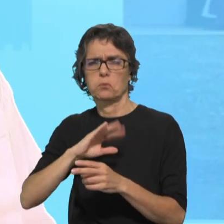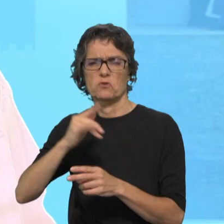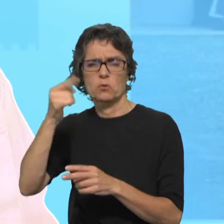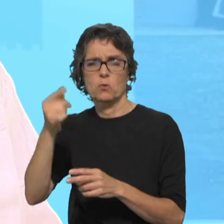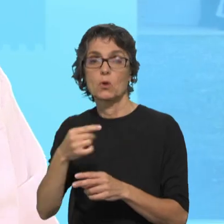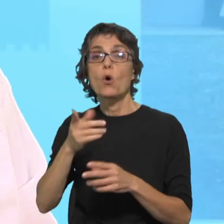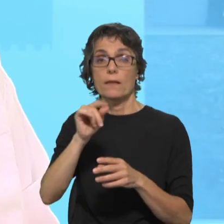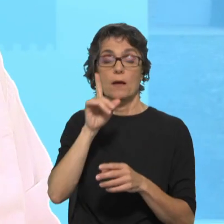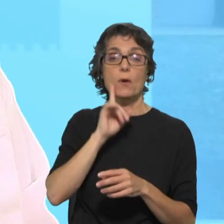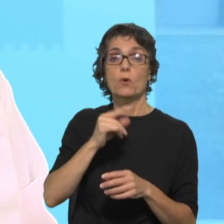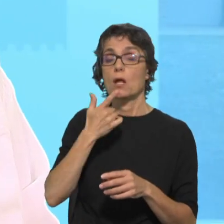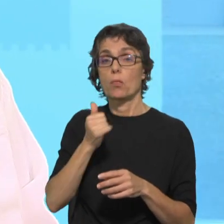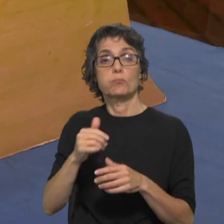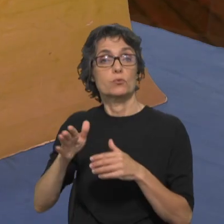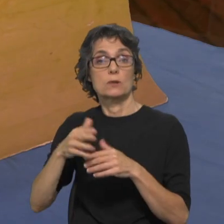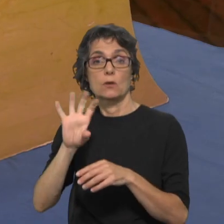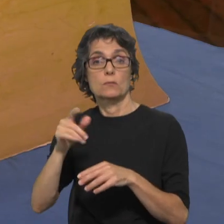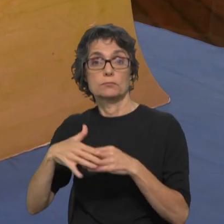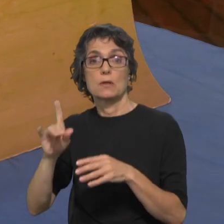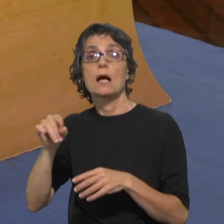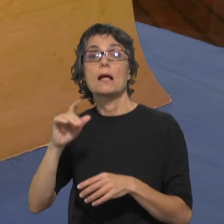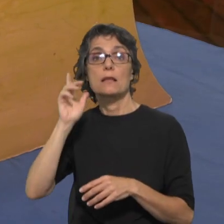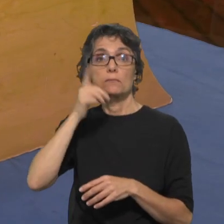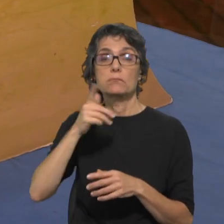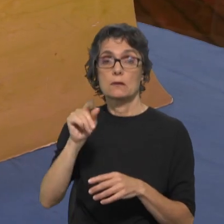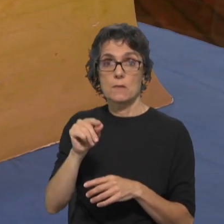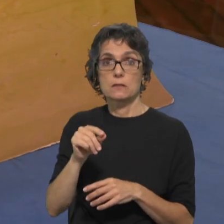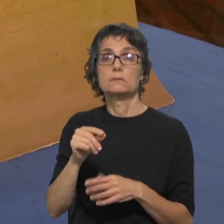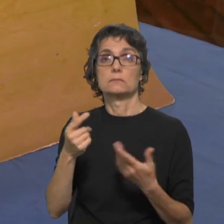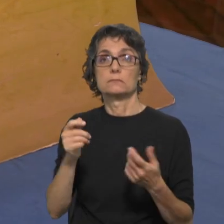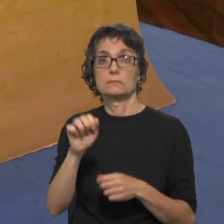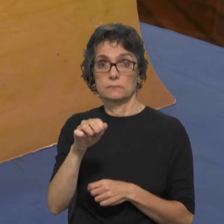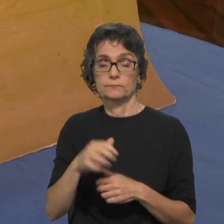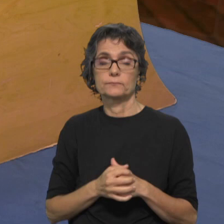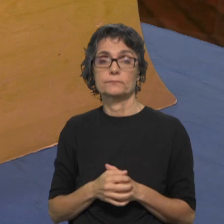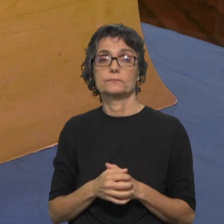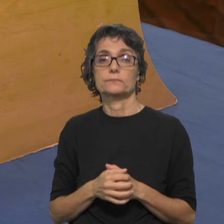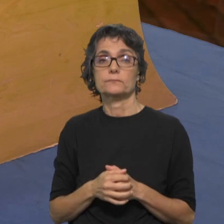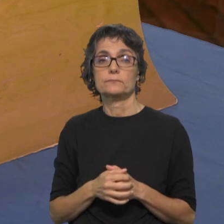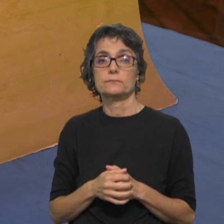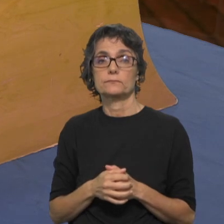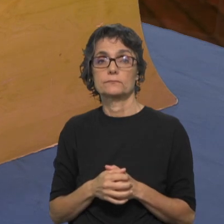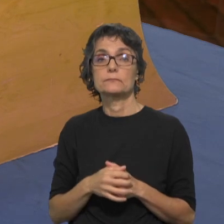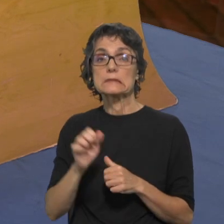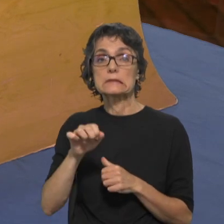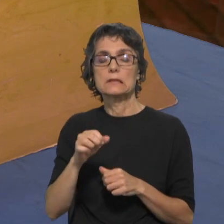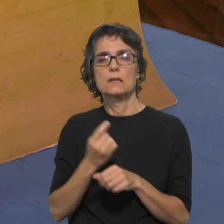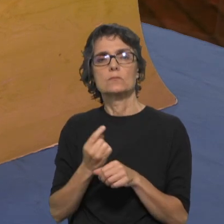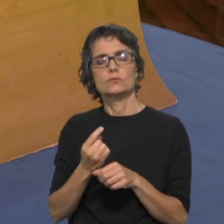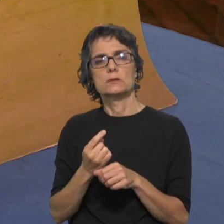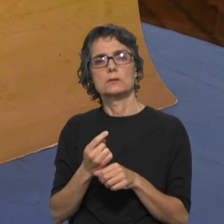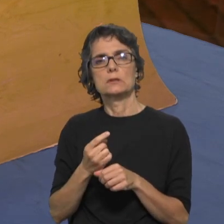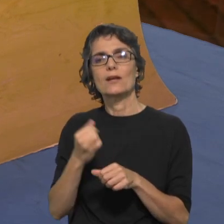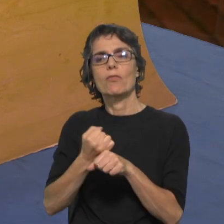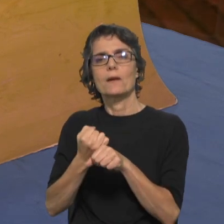do país, não era? Sair do país. Até as telefonistas, não é? Não sei bem porquê. Mas... Havia assim, porque se considerava que esses